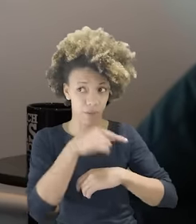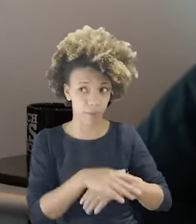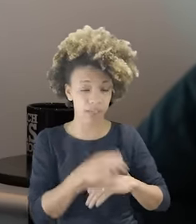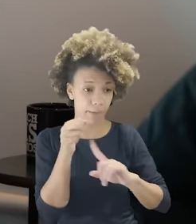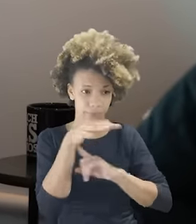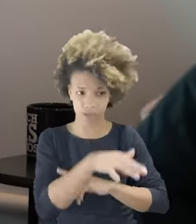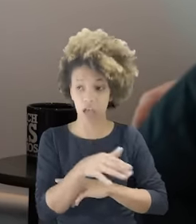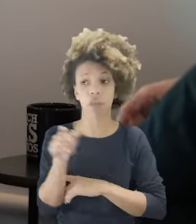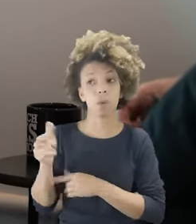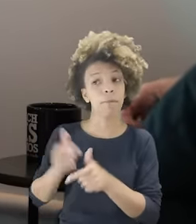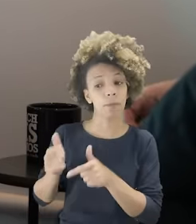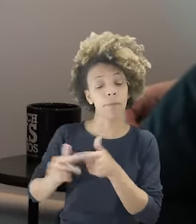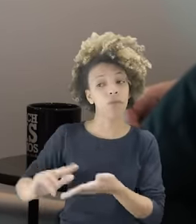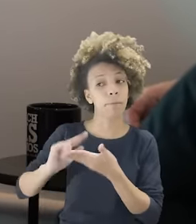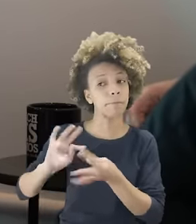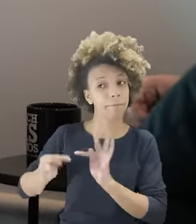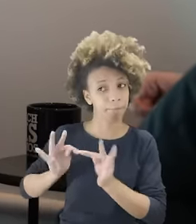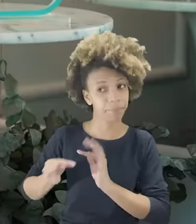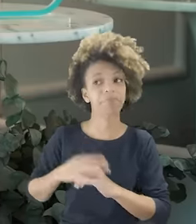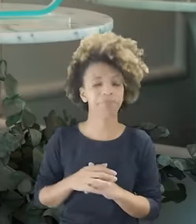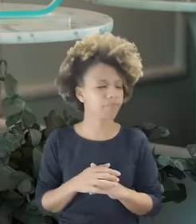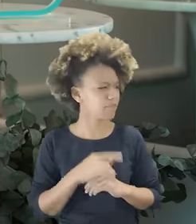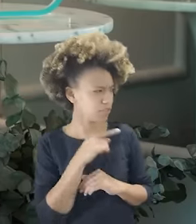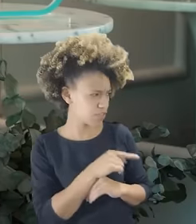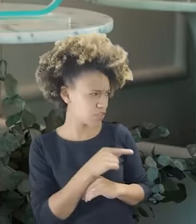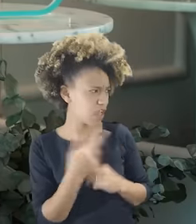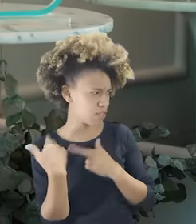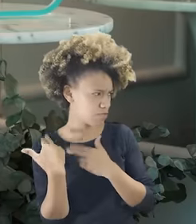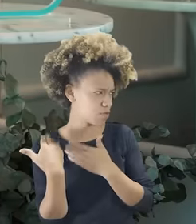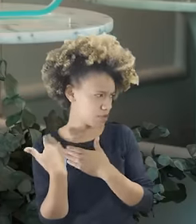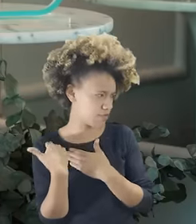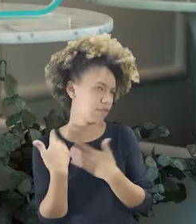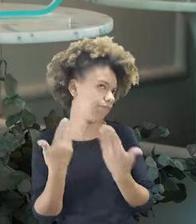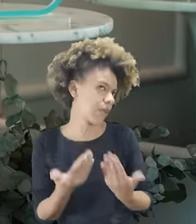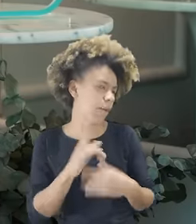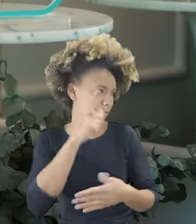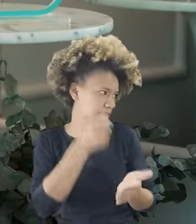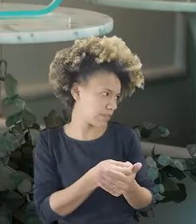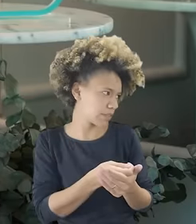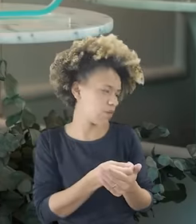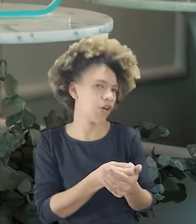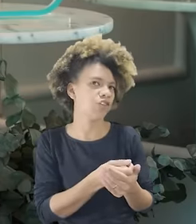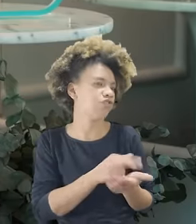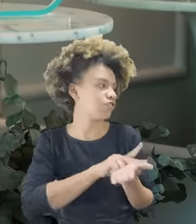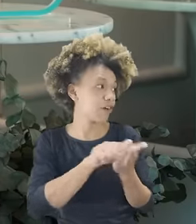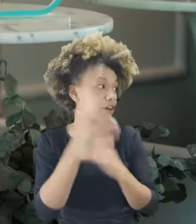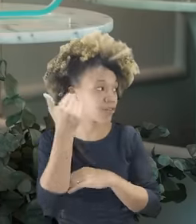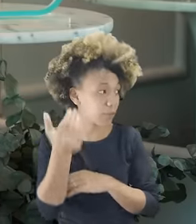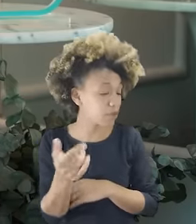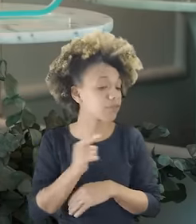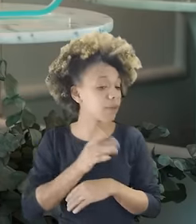monetizar em cima do drama dos meus pacientes do drama pessoal deles você é responsável então pelas decisões de muitos